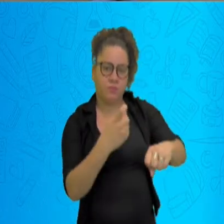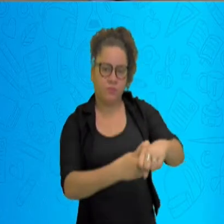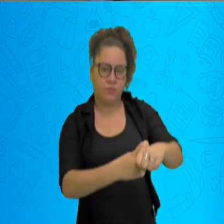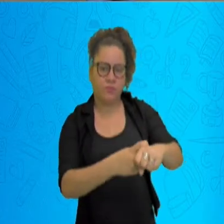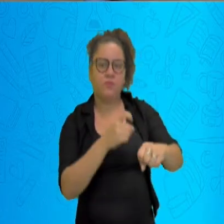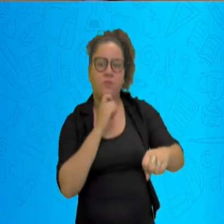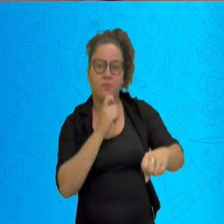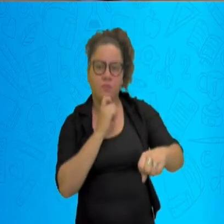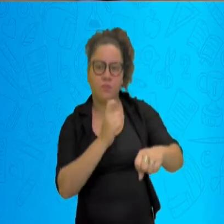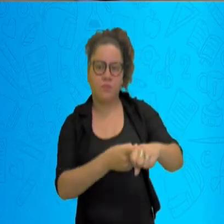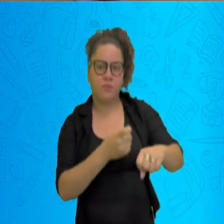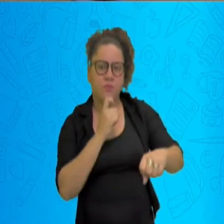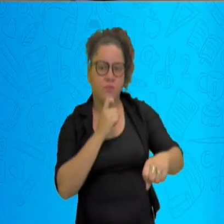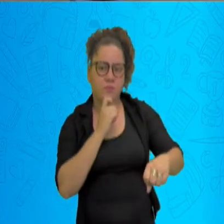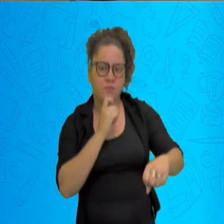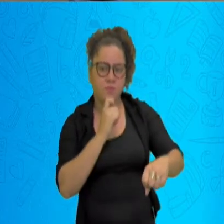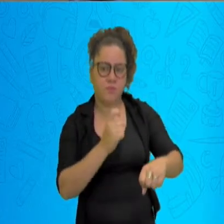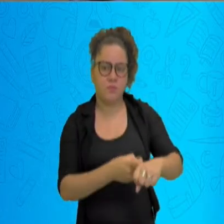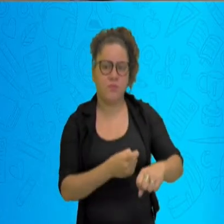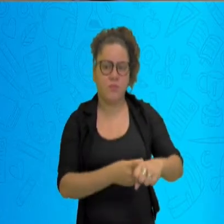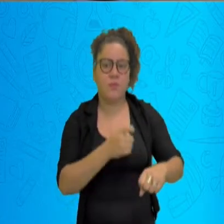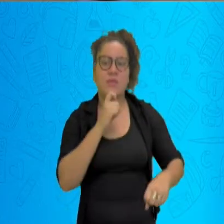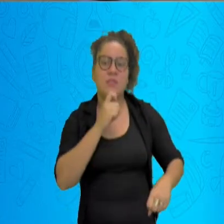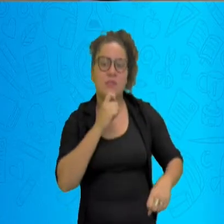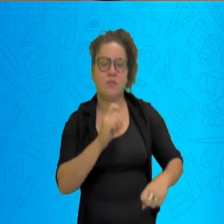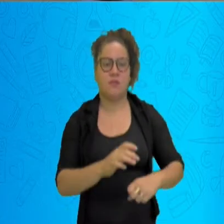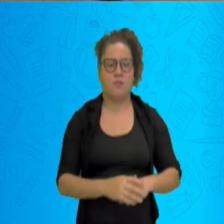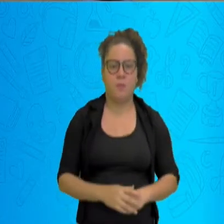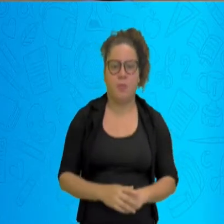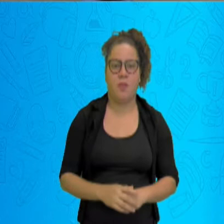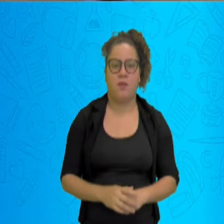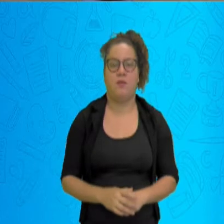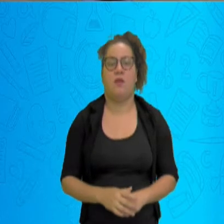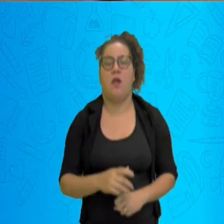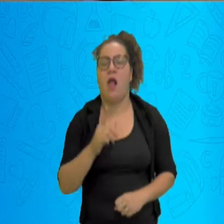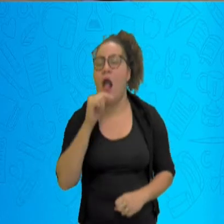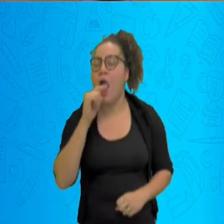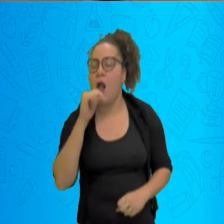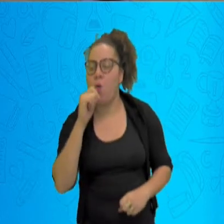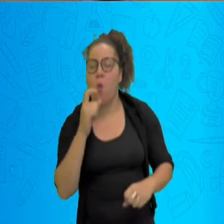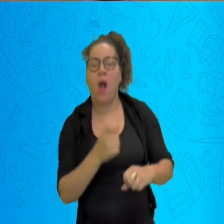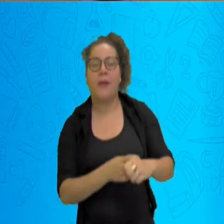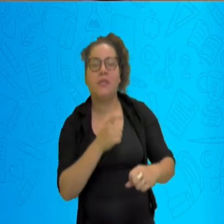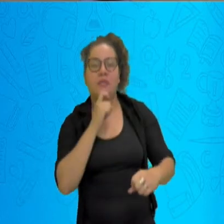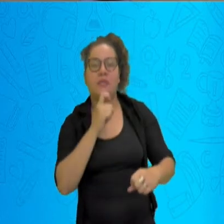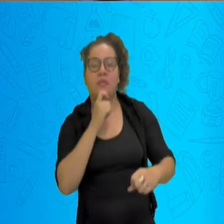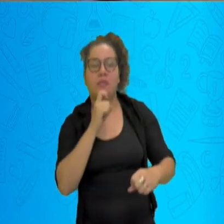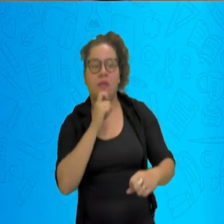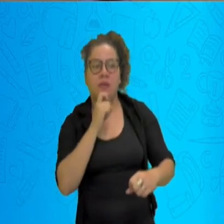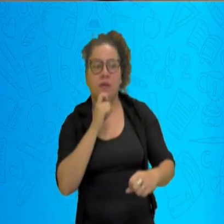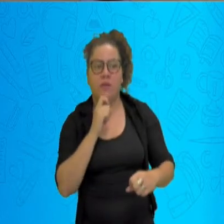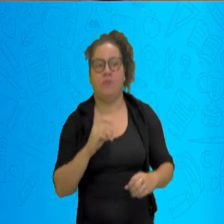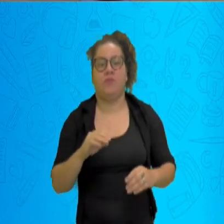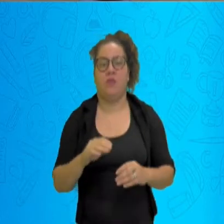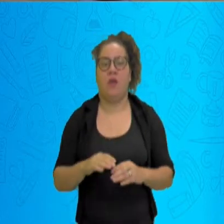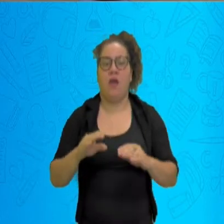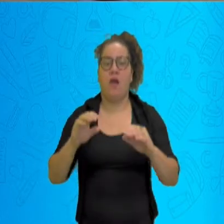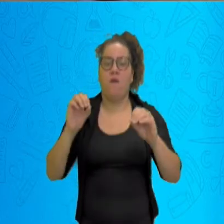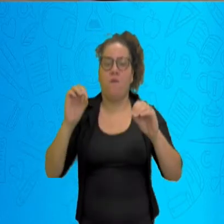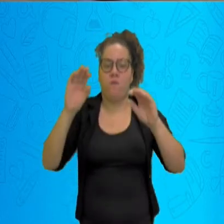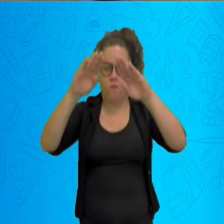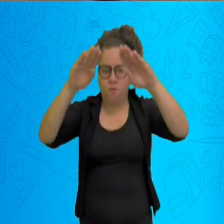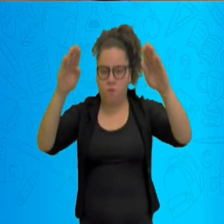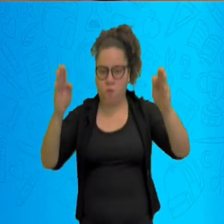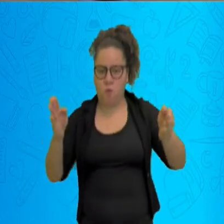Estado sólido da água. A água, no estado sólido, ela tem uma forma regular e